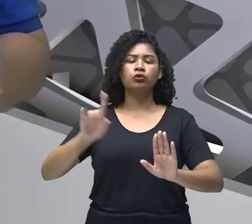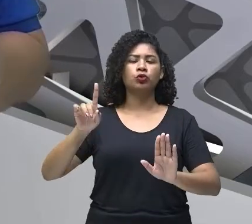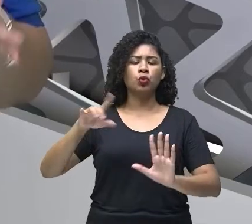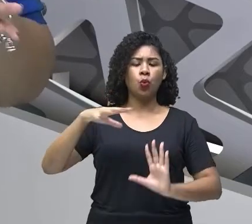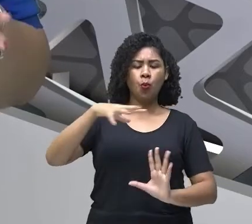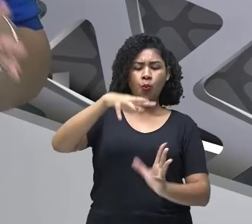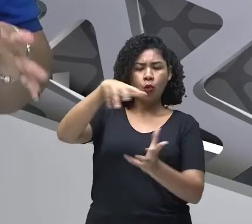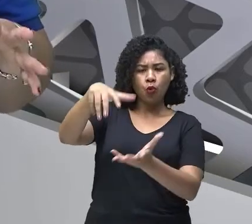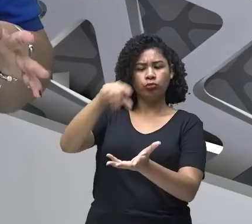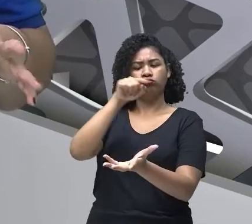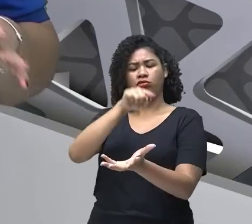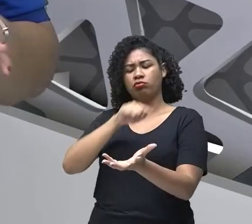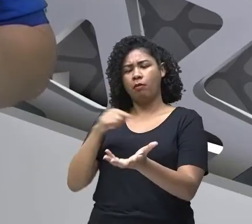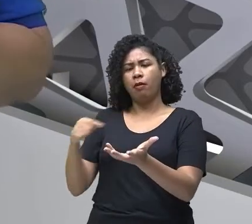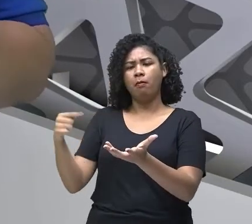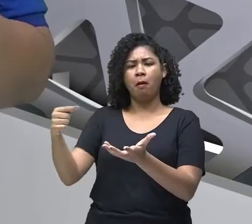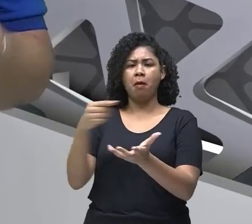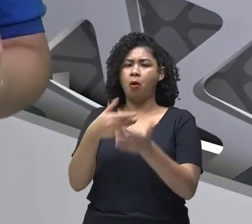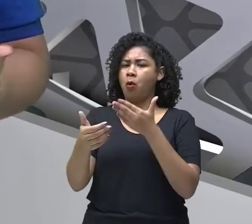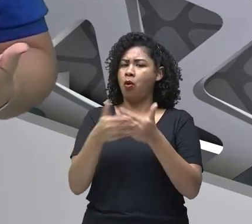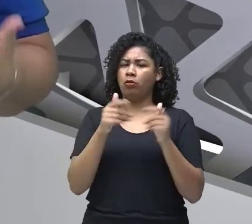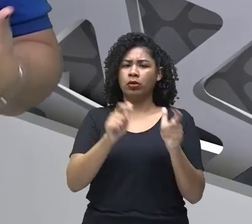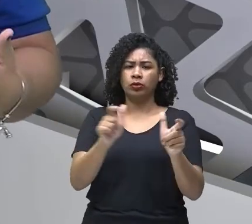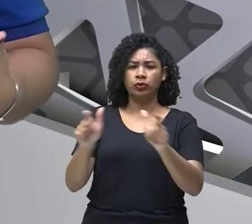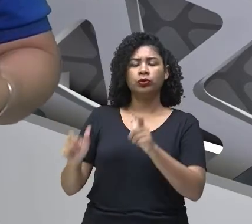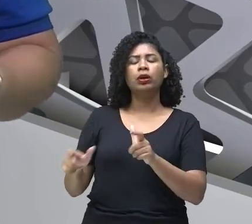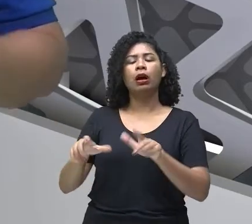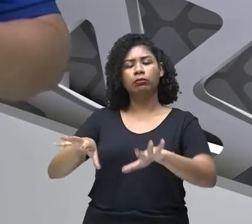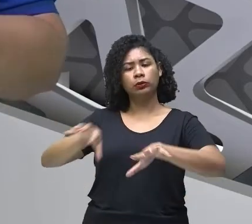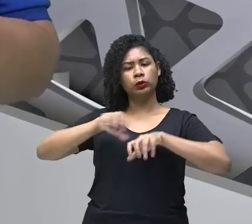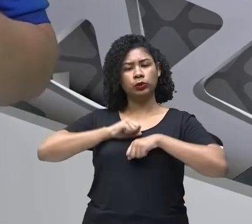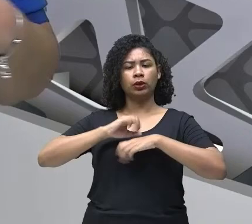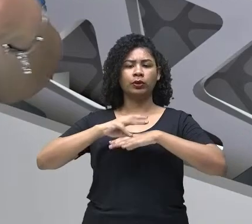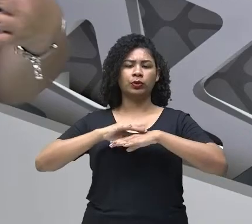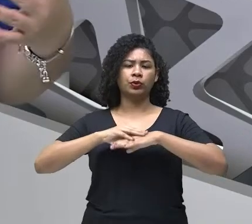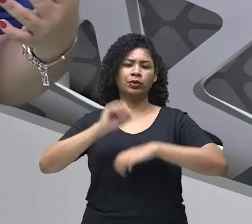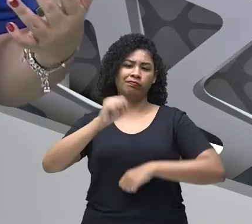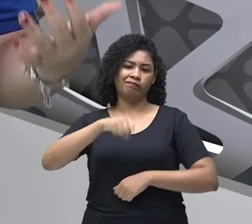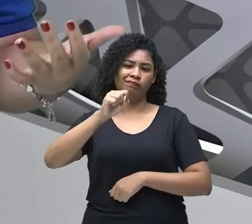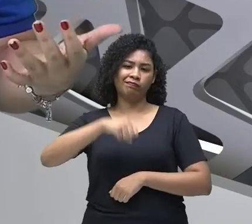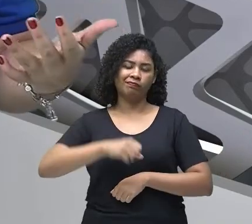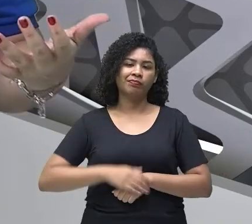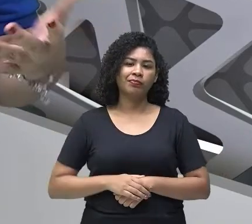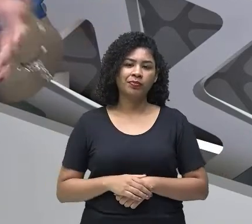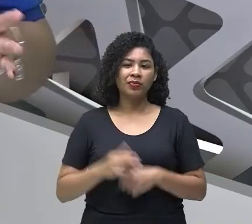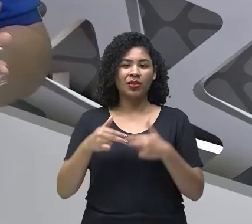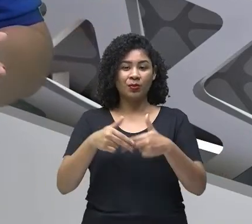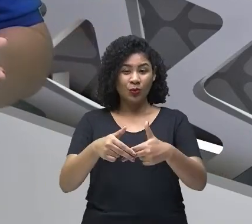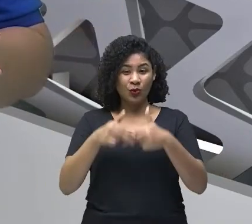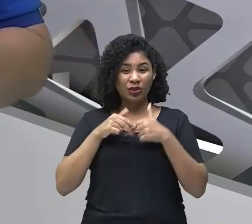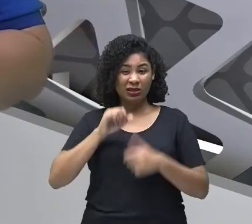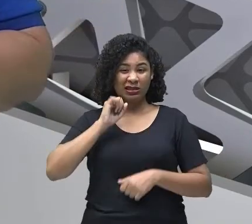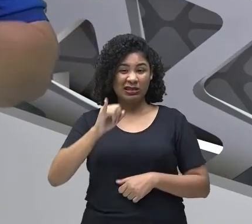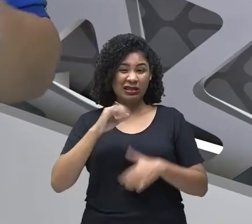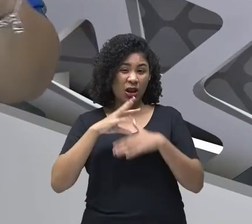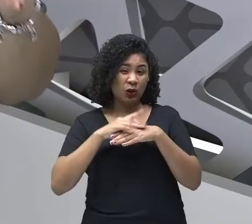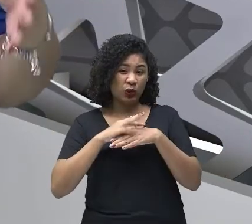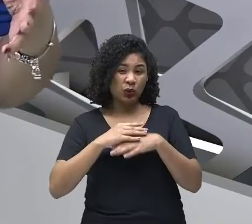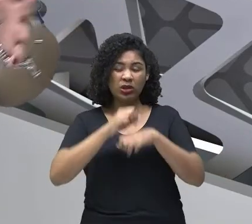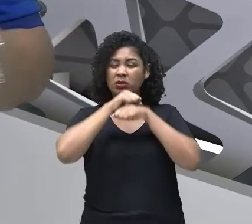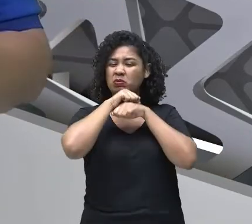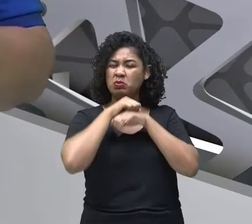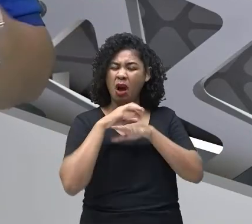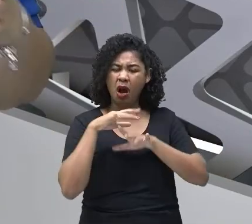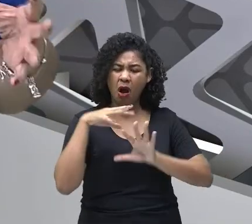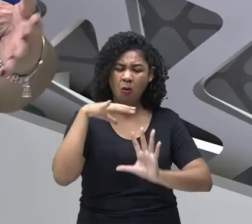mundo foi atingido. Então, quando uma doença consegue ultrapassar fronteiras ao nível de atingir o